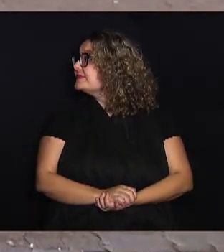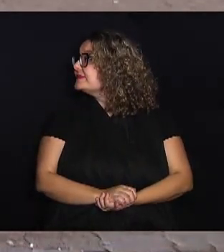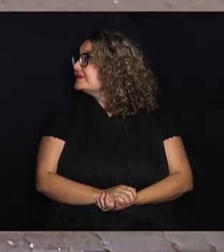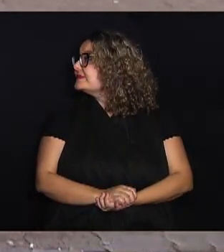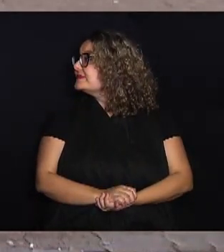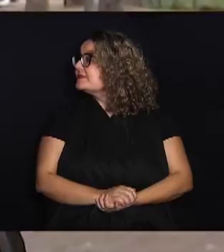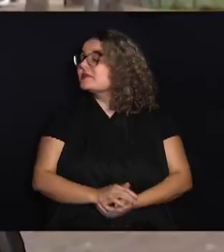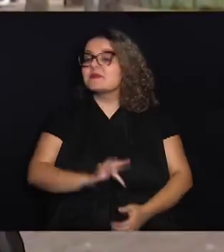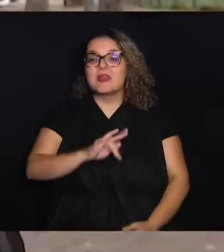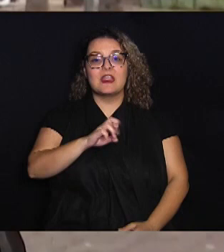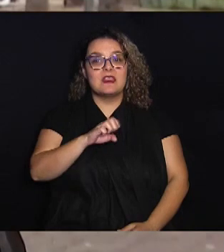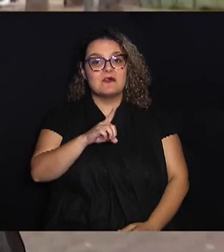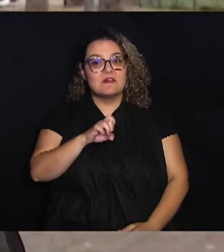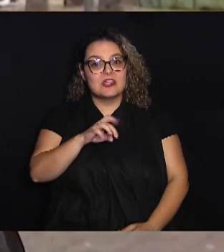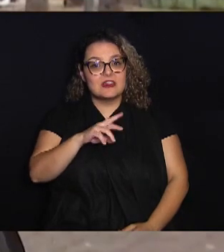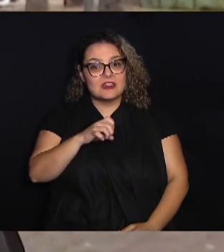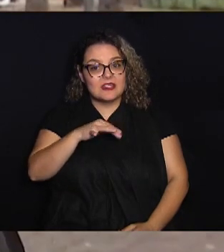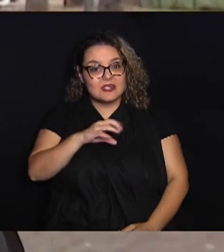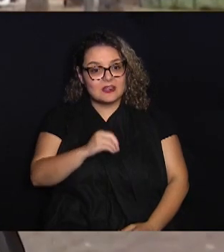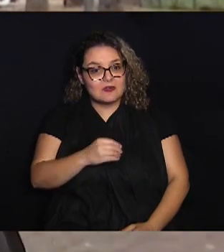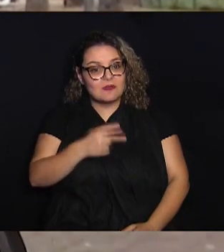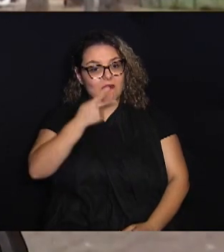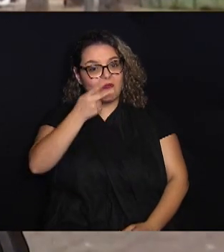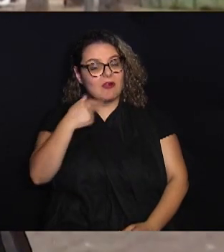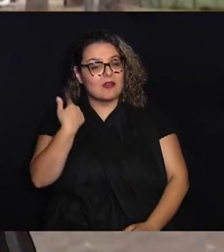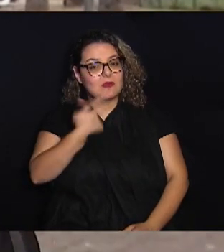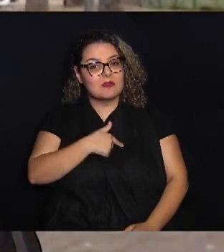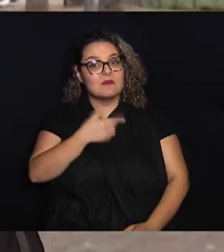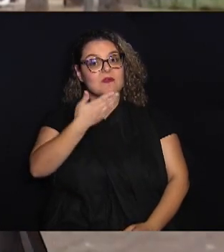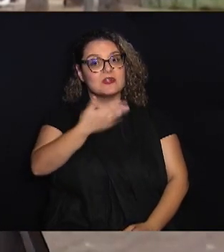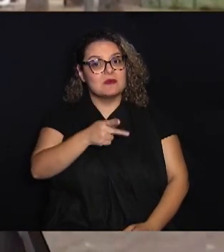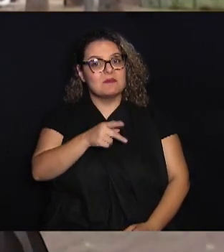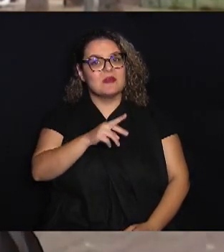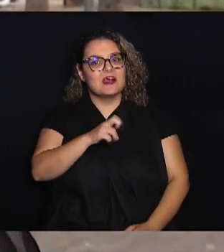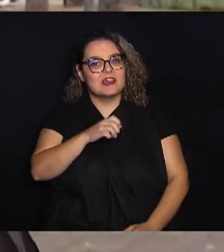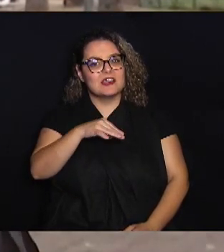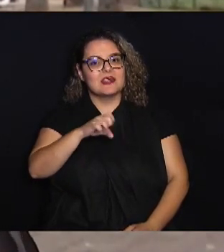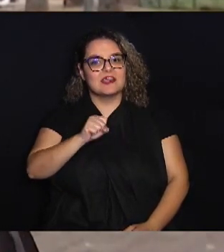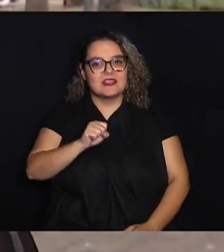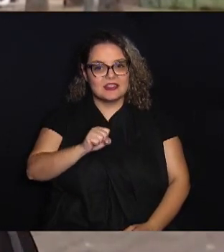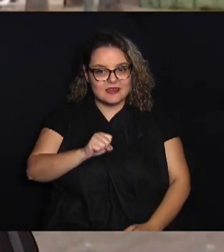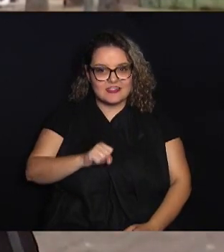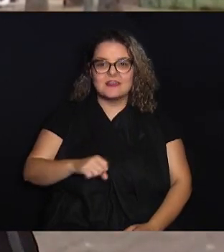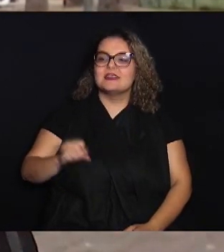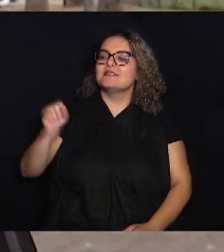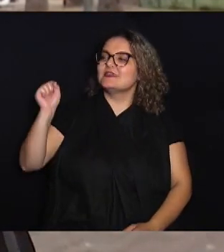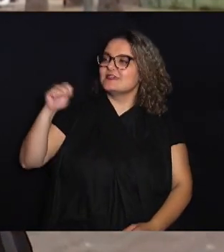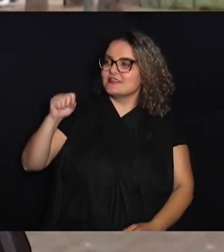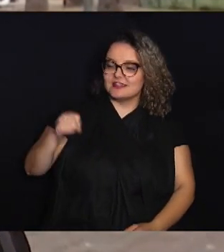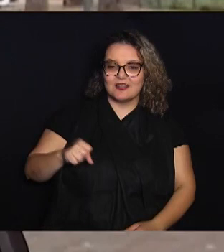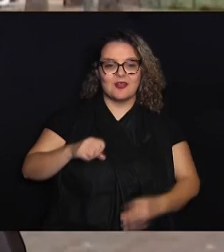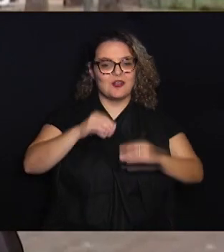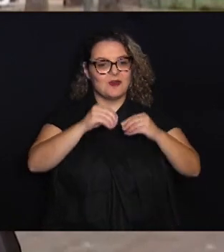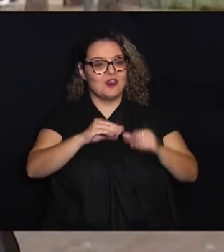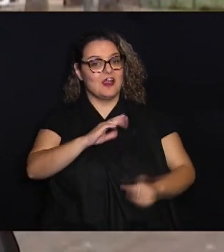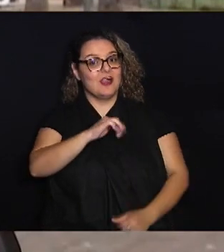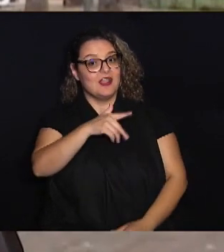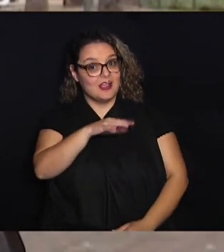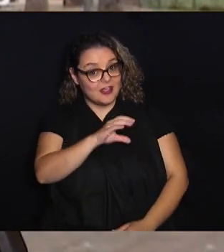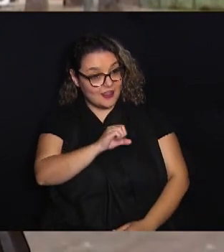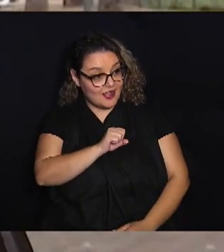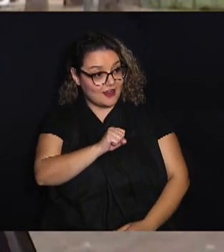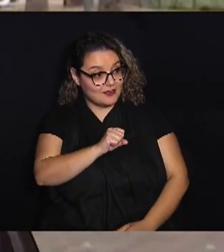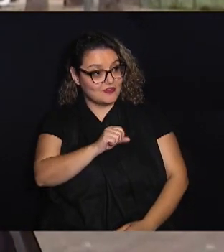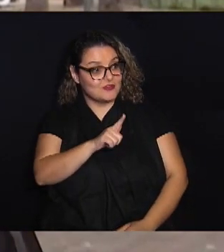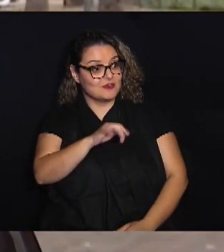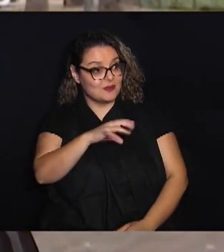Frederico, conta pra gente essa coincidência, você que é paraense, a terra onde Carlos Gomes foi muito